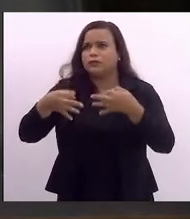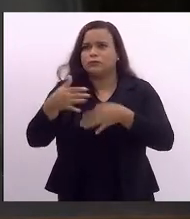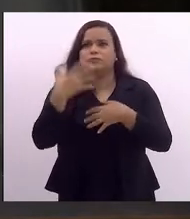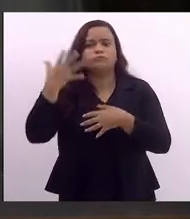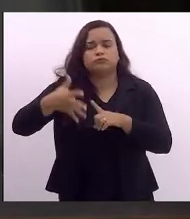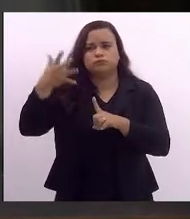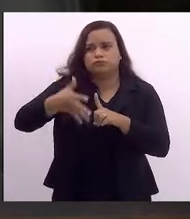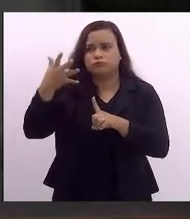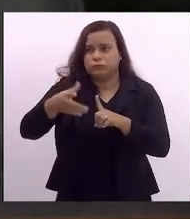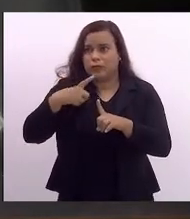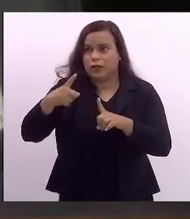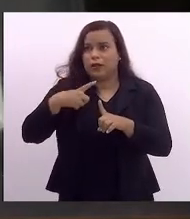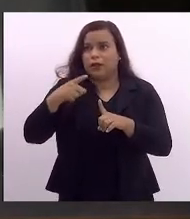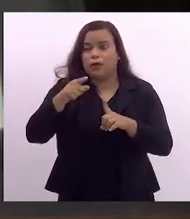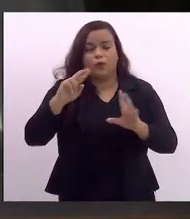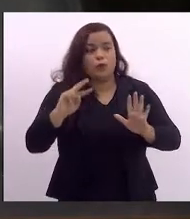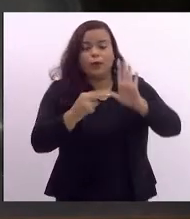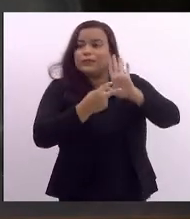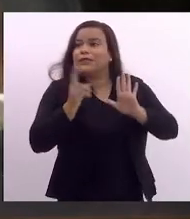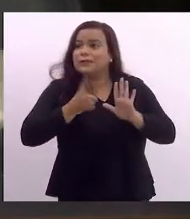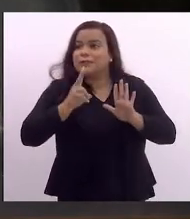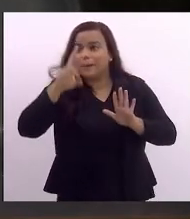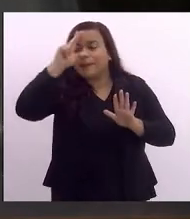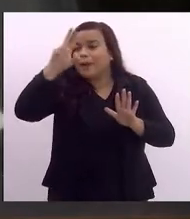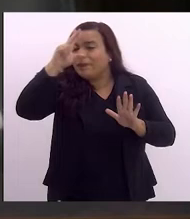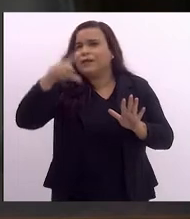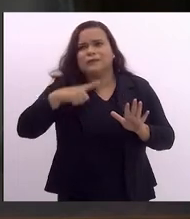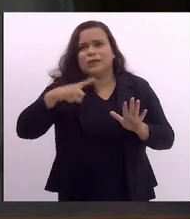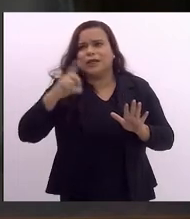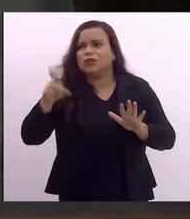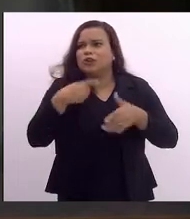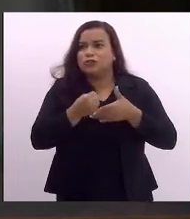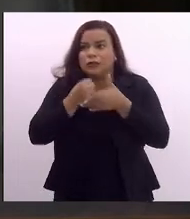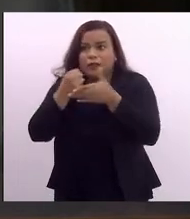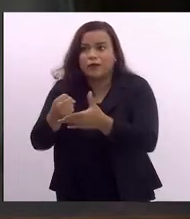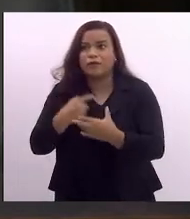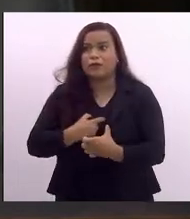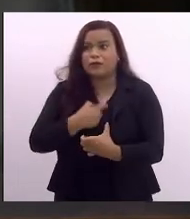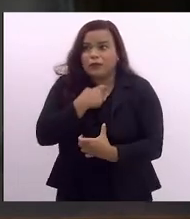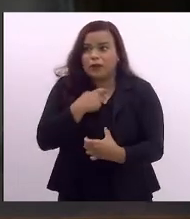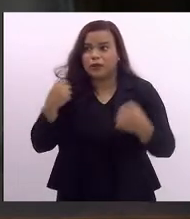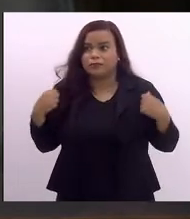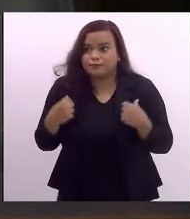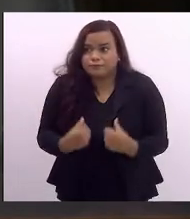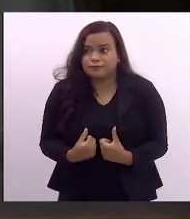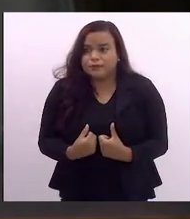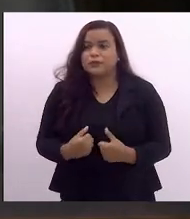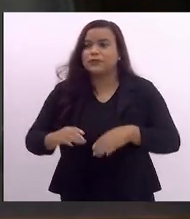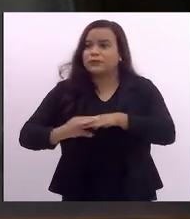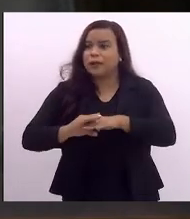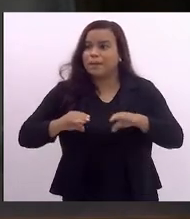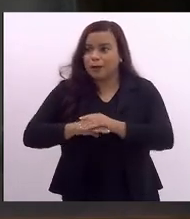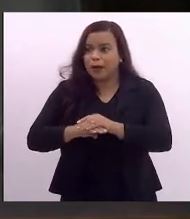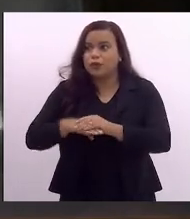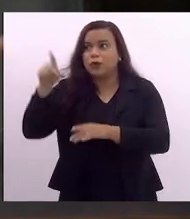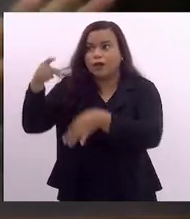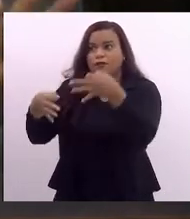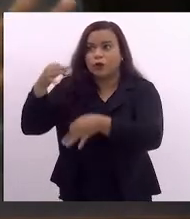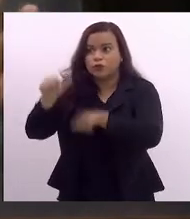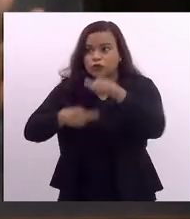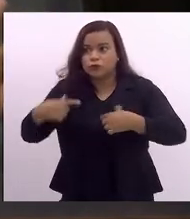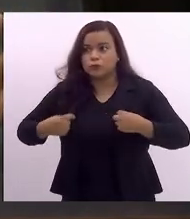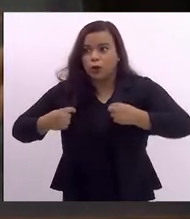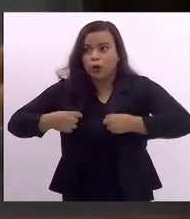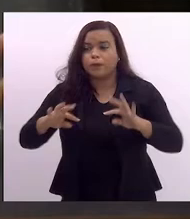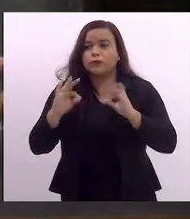sempre feito de forma equivocada. E o que a gente fez? A gente levou terno, a gente levou gravata, a gente levou sapato, ele trocou de roupa no fórum. E, na hora do